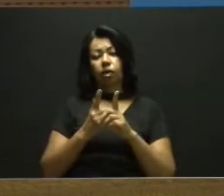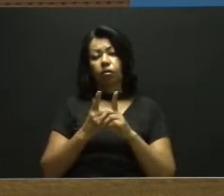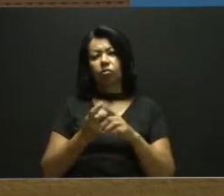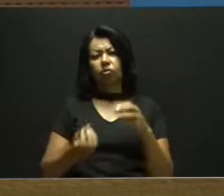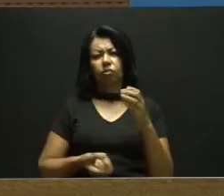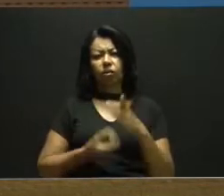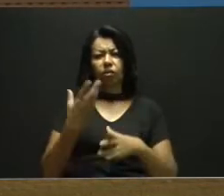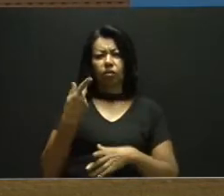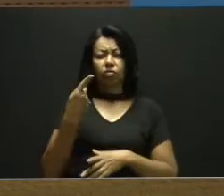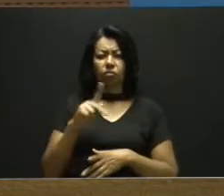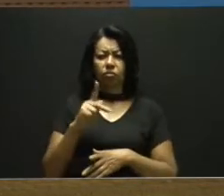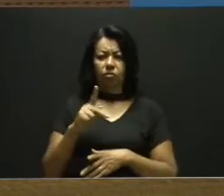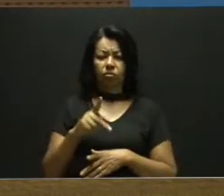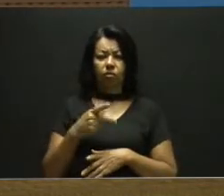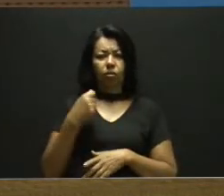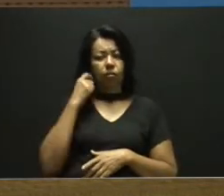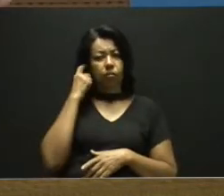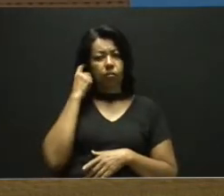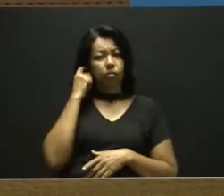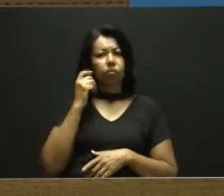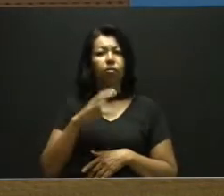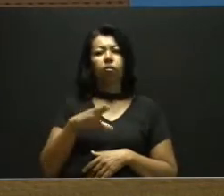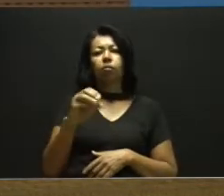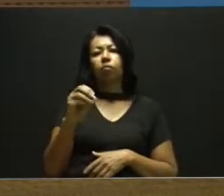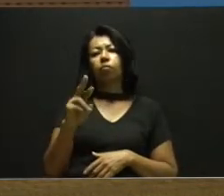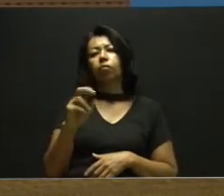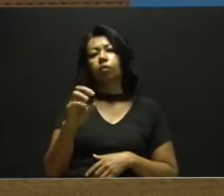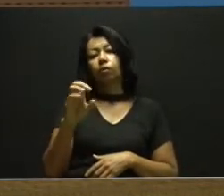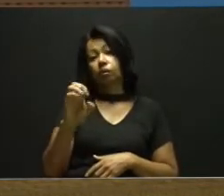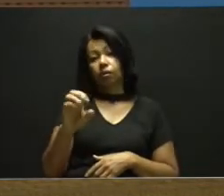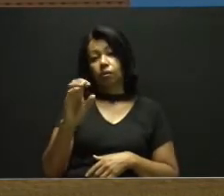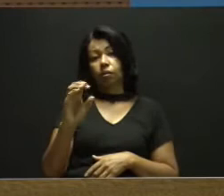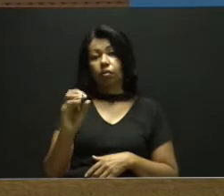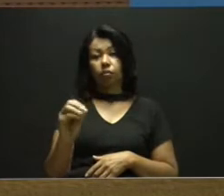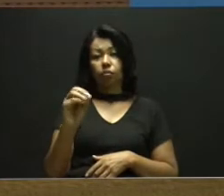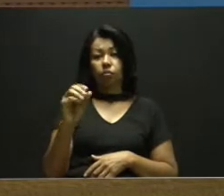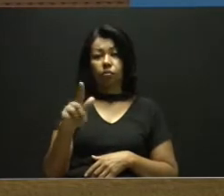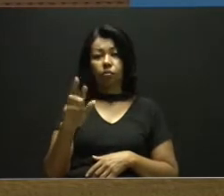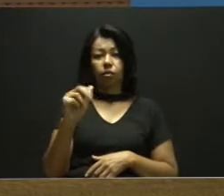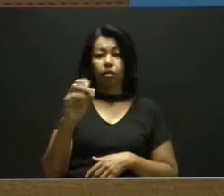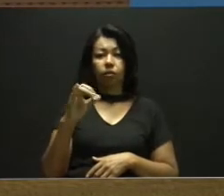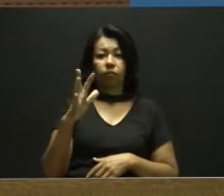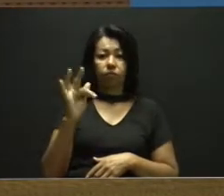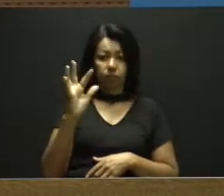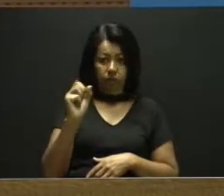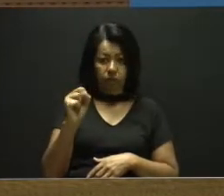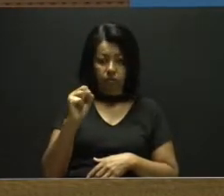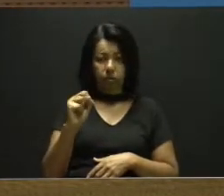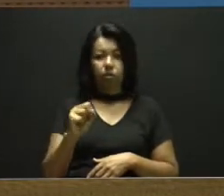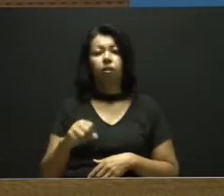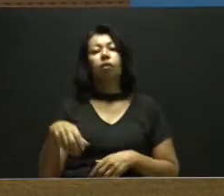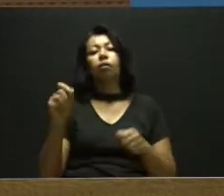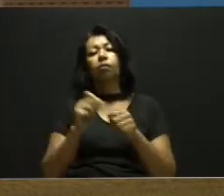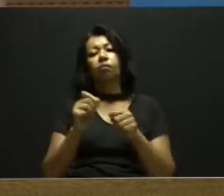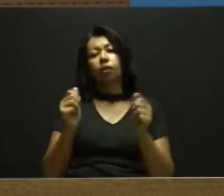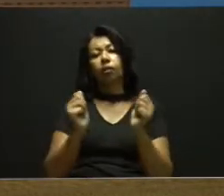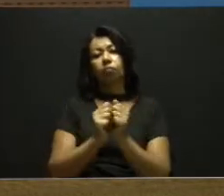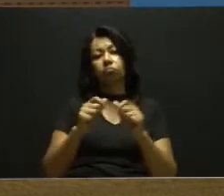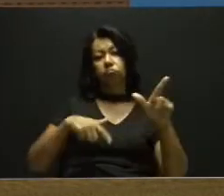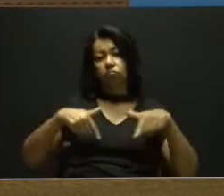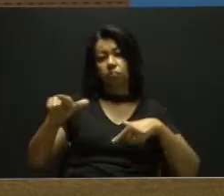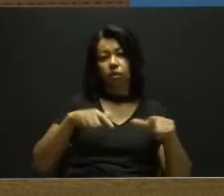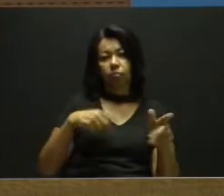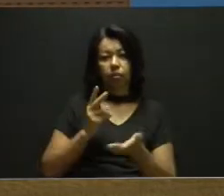suas coreografias com didática pro piadas calcada num trabalho constante